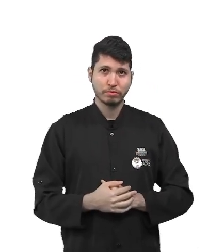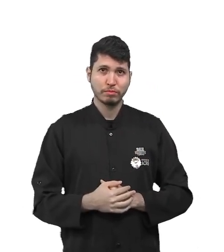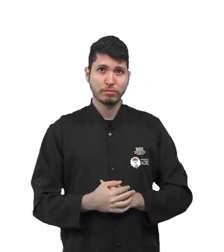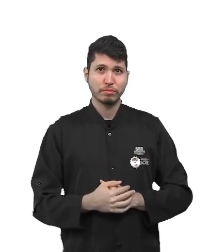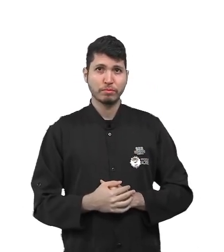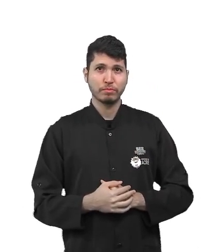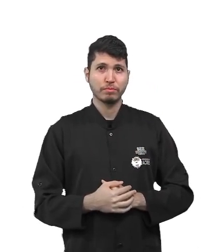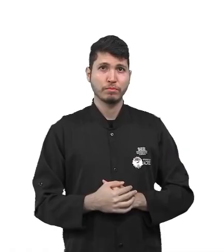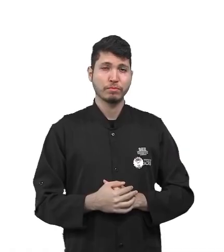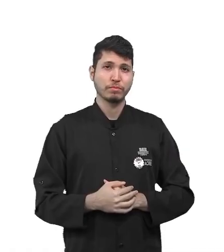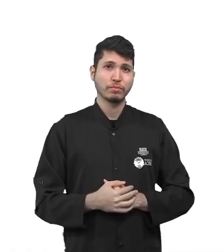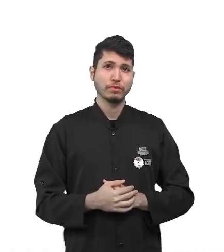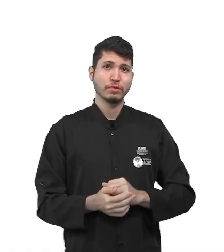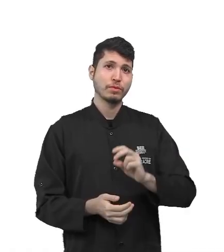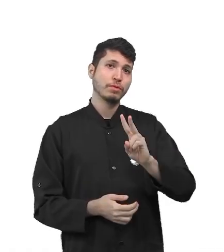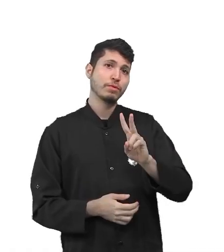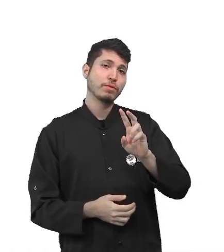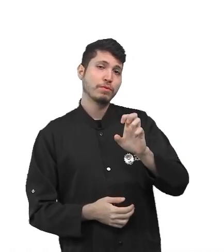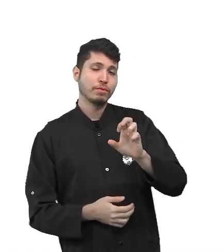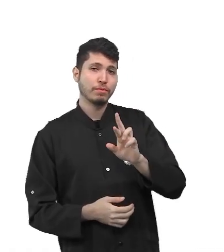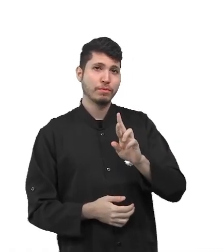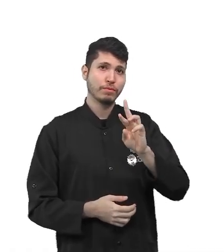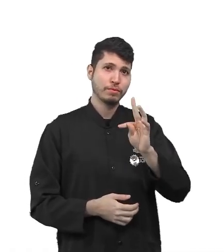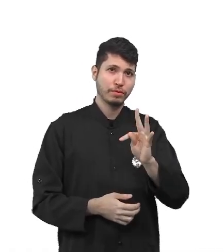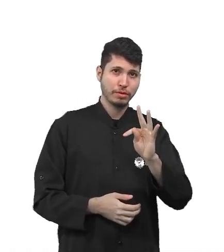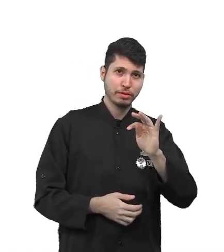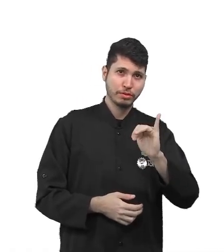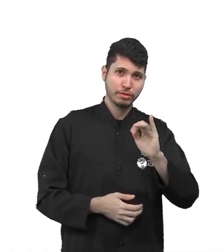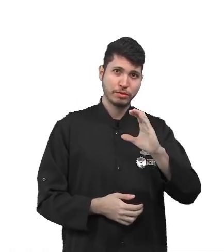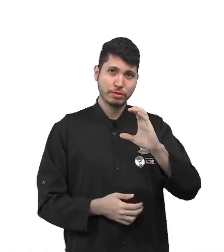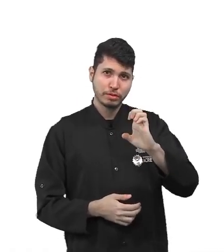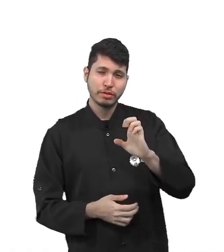ponto ou eixo de simetria que divide a parábola